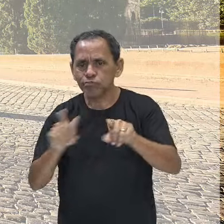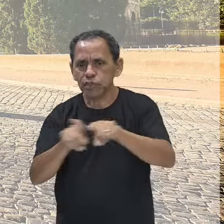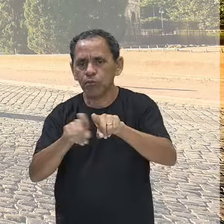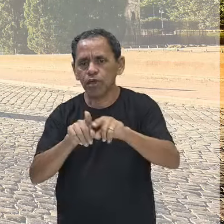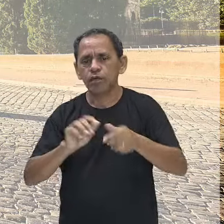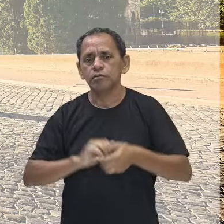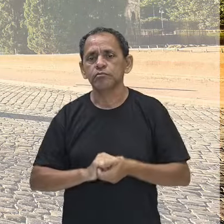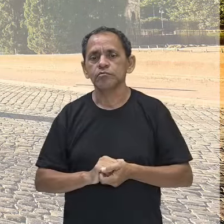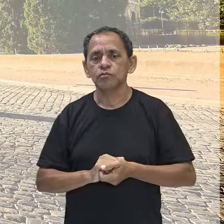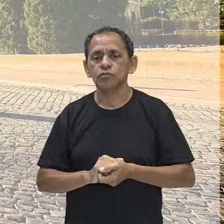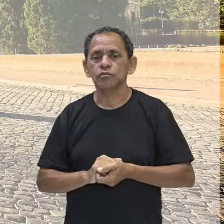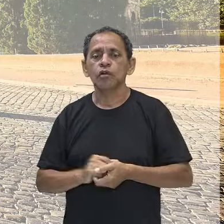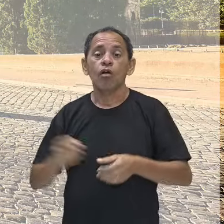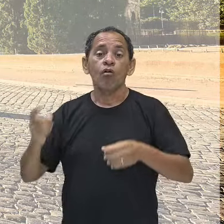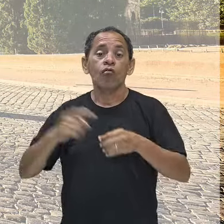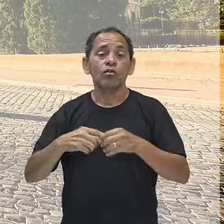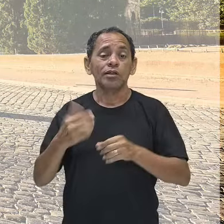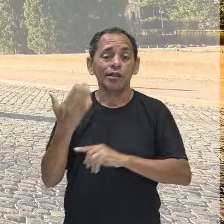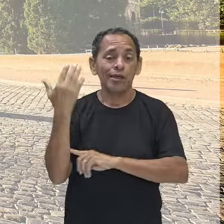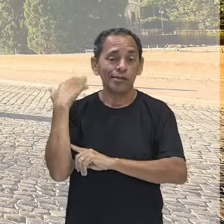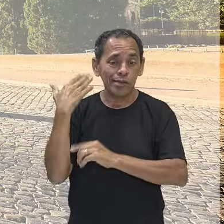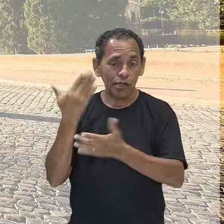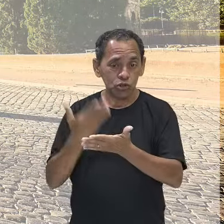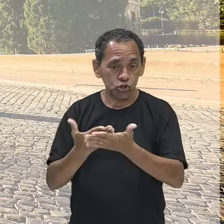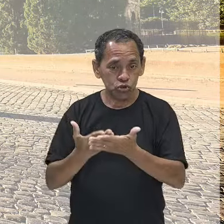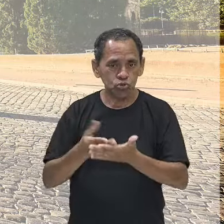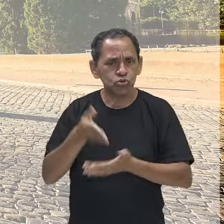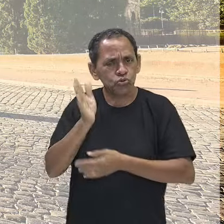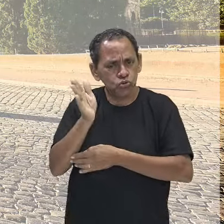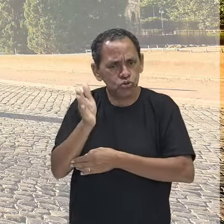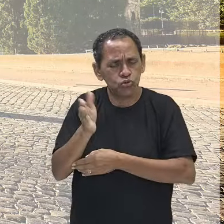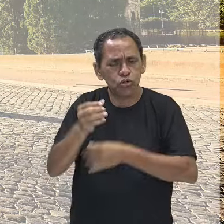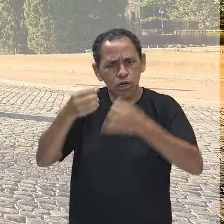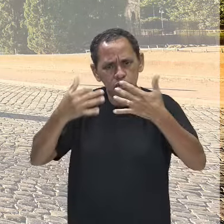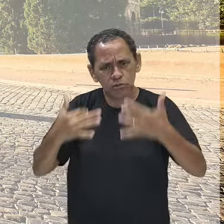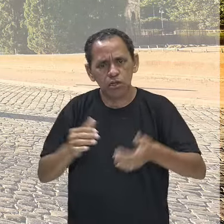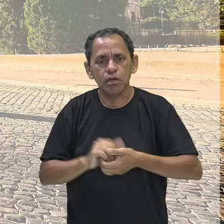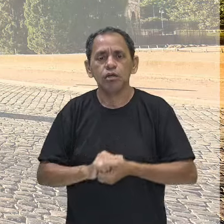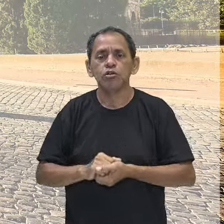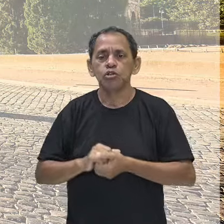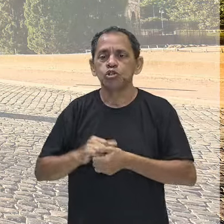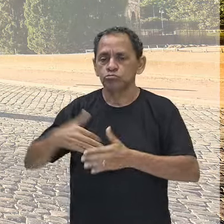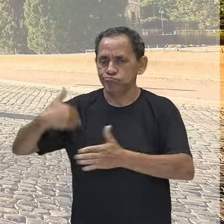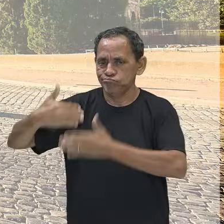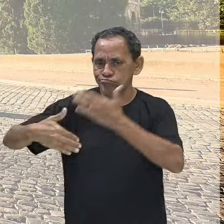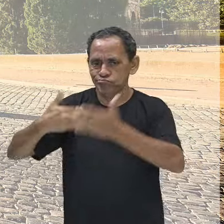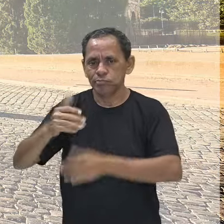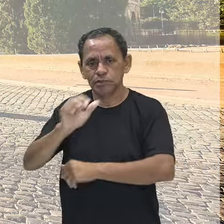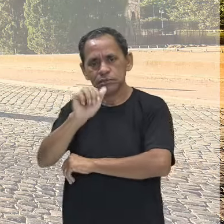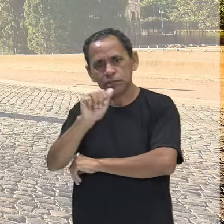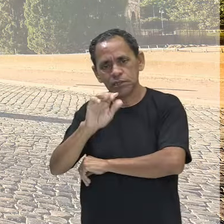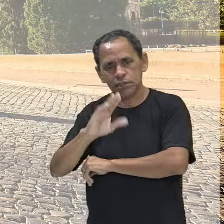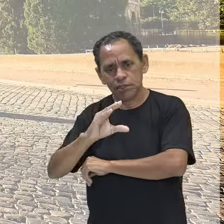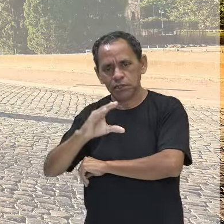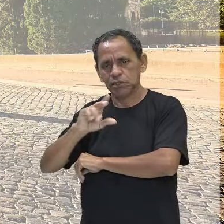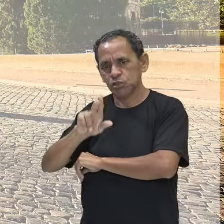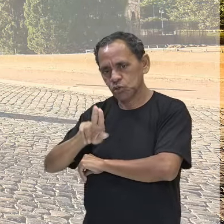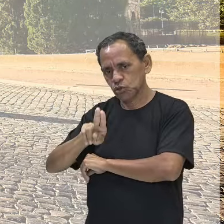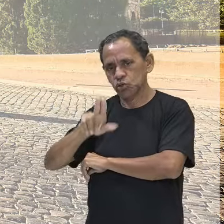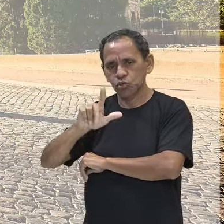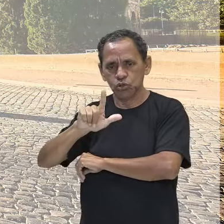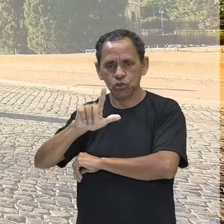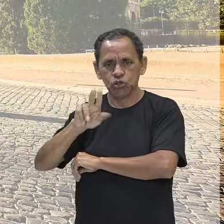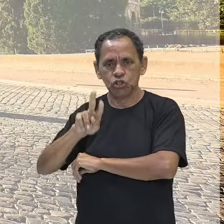da Pax Romana e também do processo de aculturação. Gente, uma religião